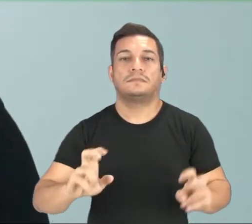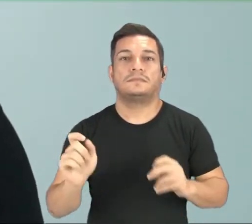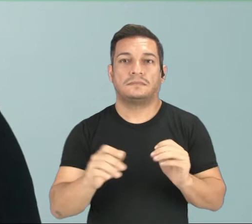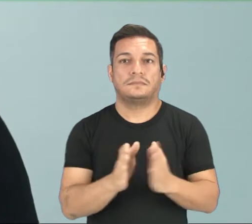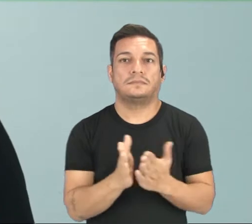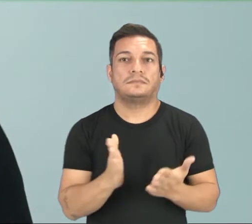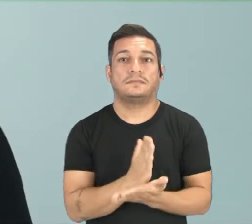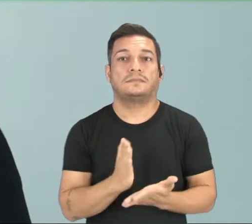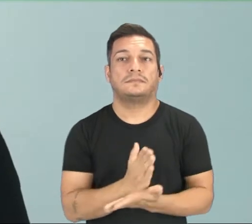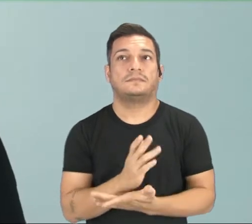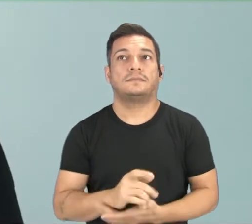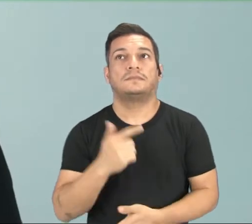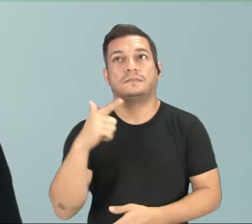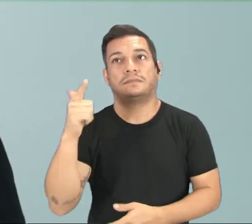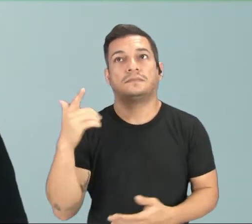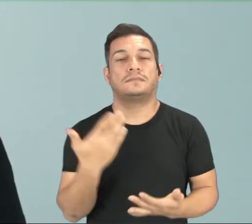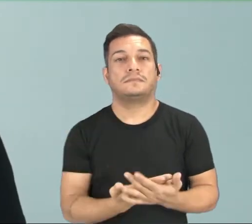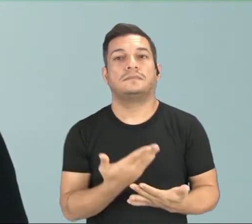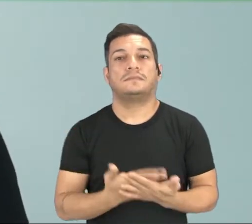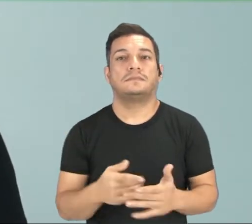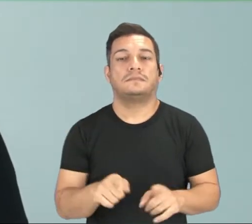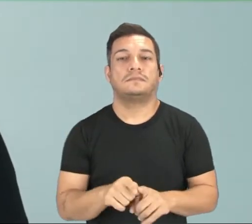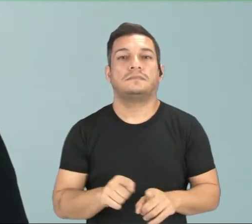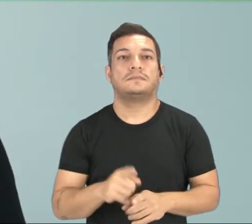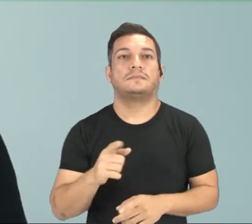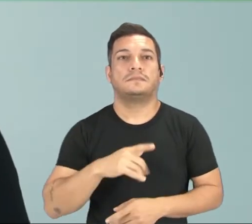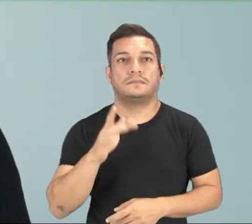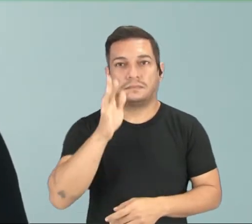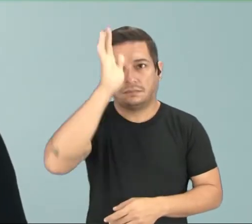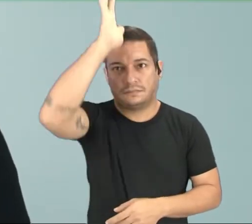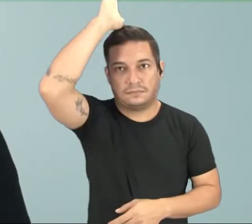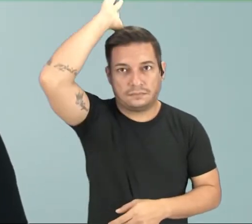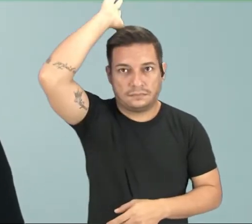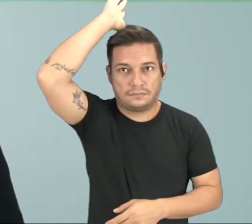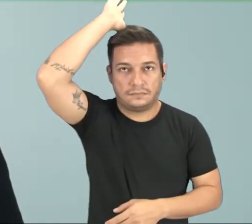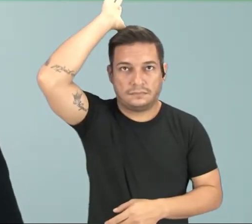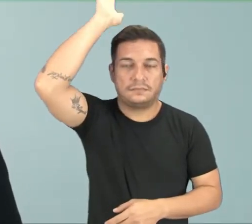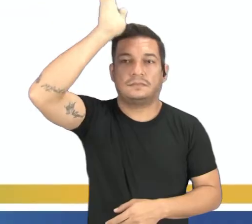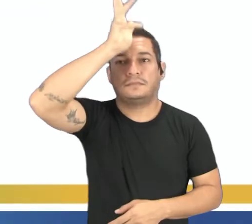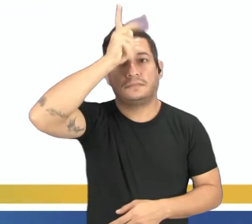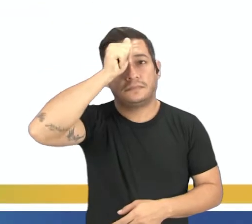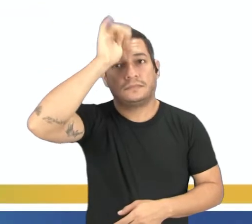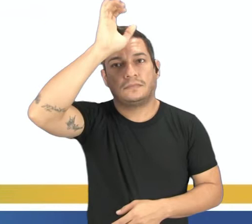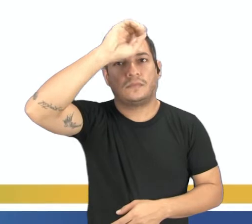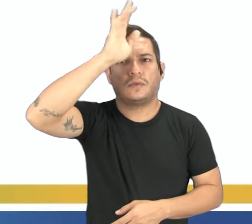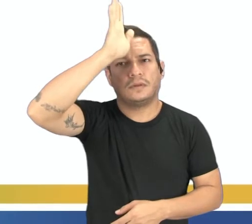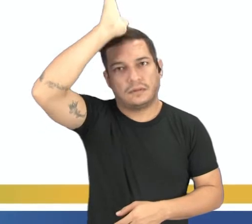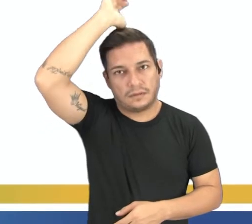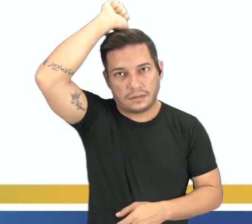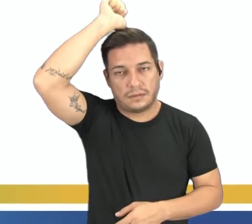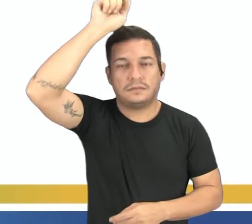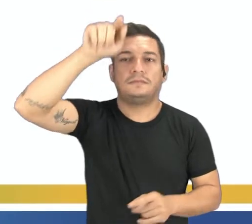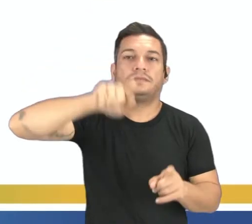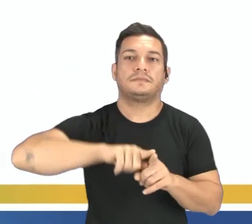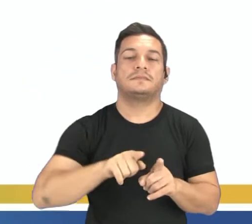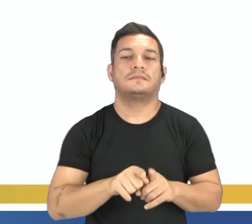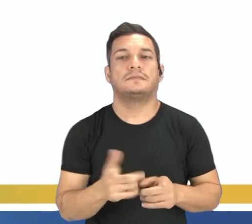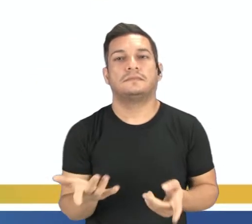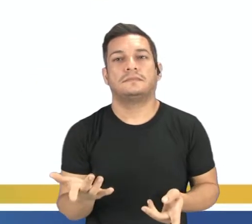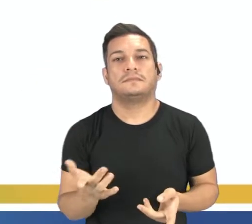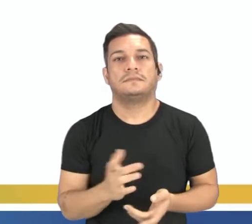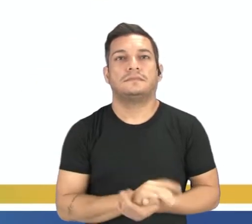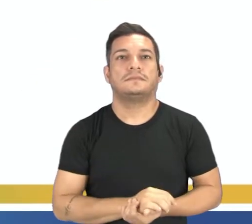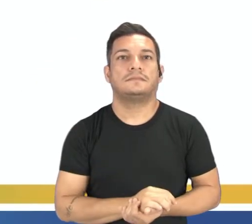livro de vocês ou nas outras aulas, é da crista da galinha ou do galo, enfim, né? da crista